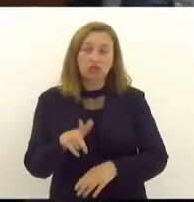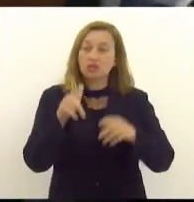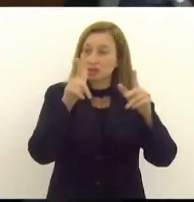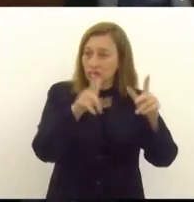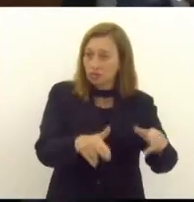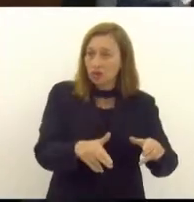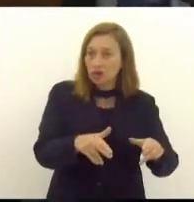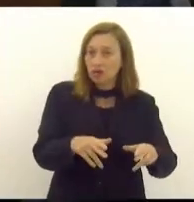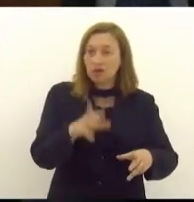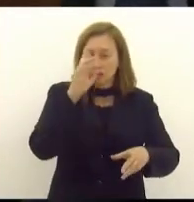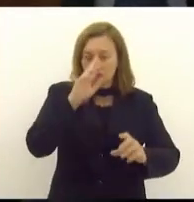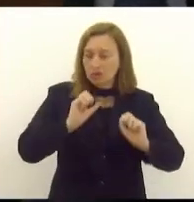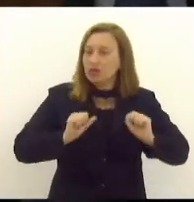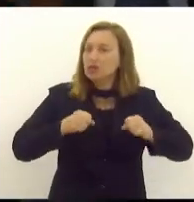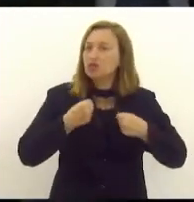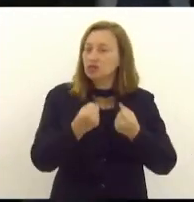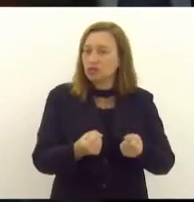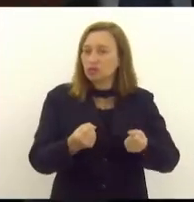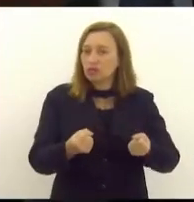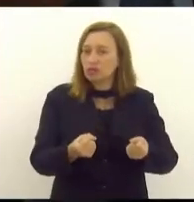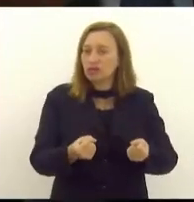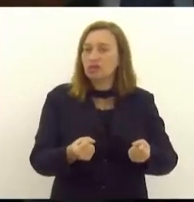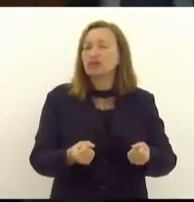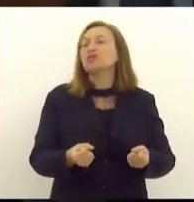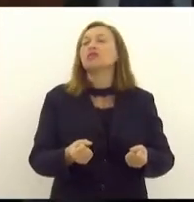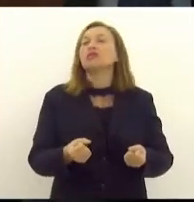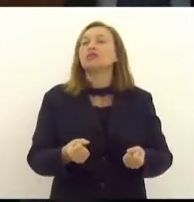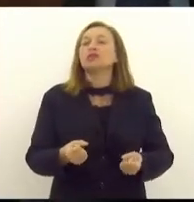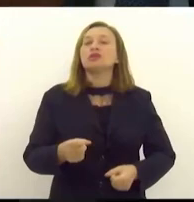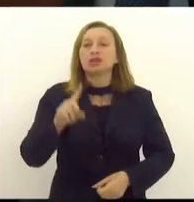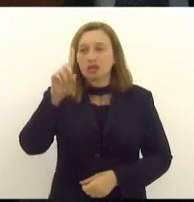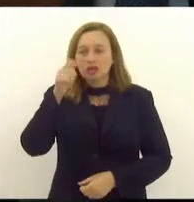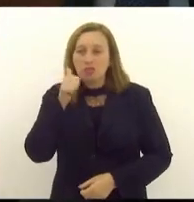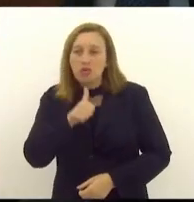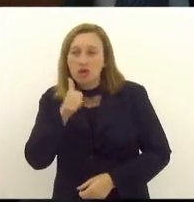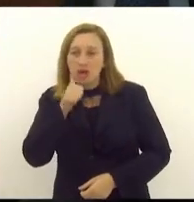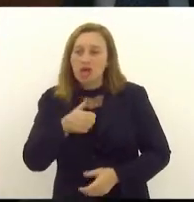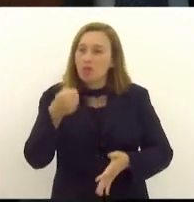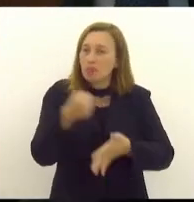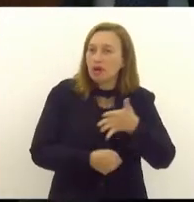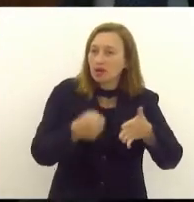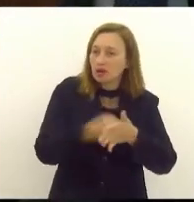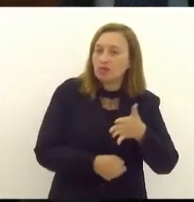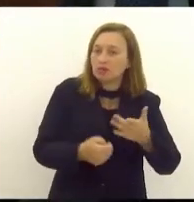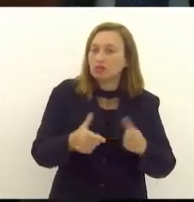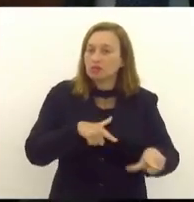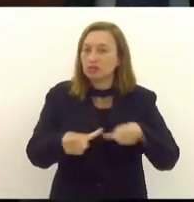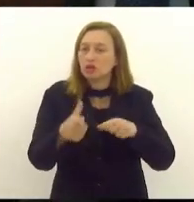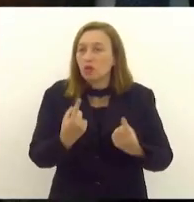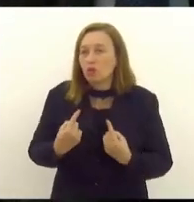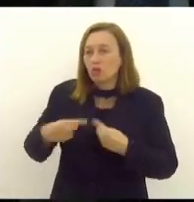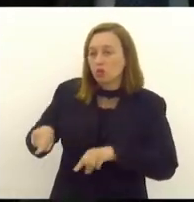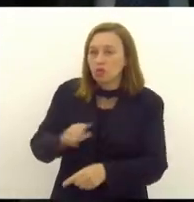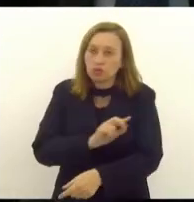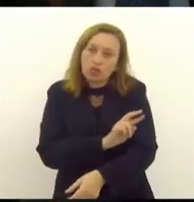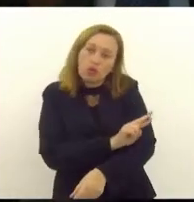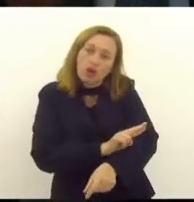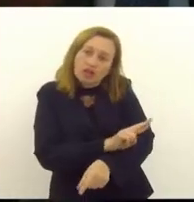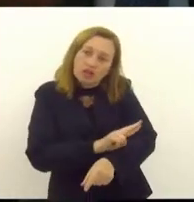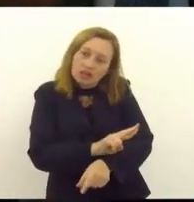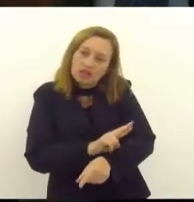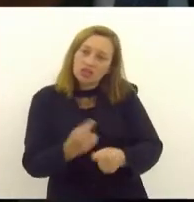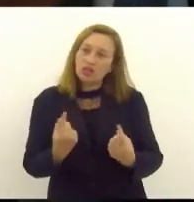vossa excelência se empenha na defesa das mulheres na Luta pelos trabalhadores contra o racismo contra